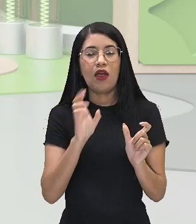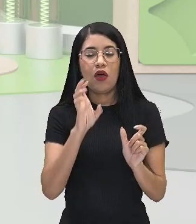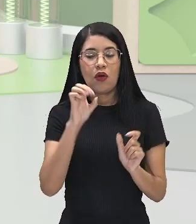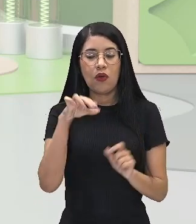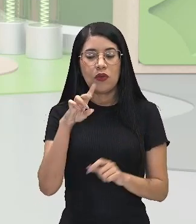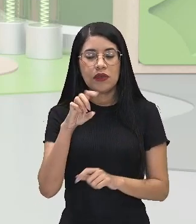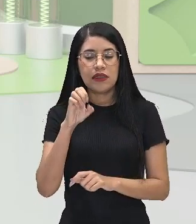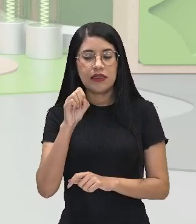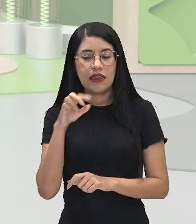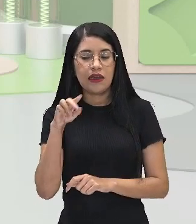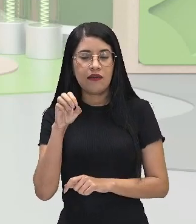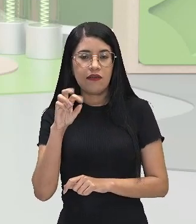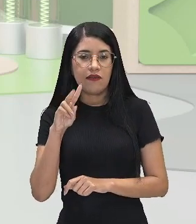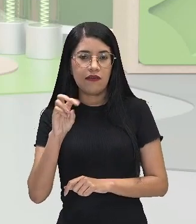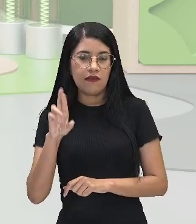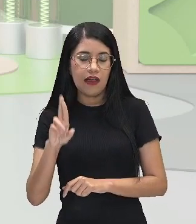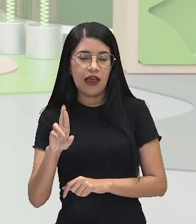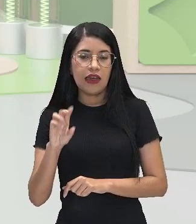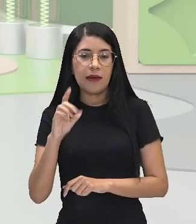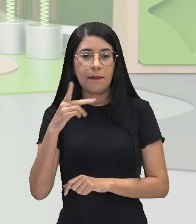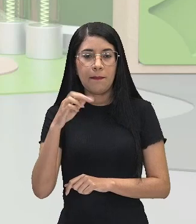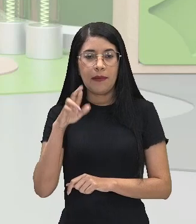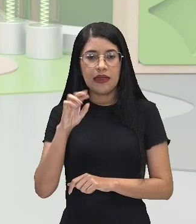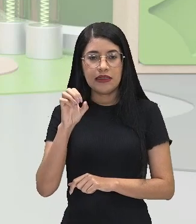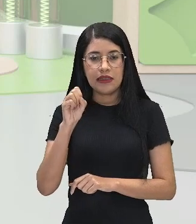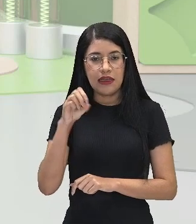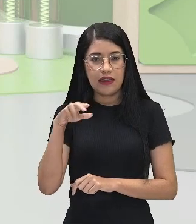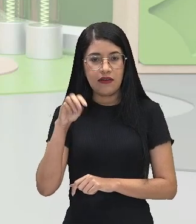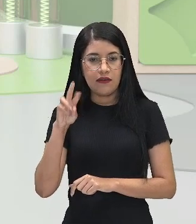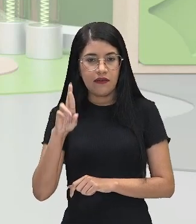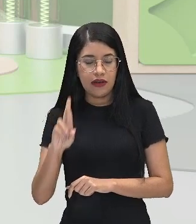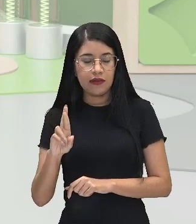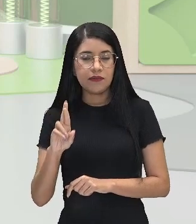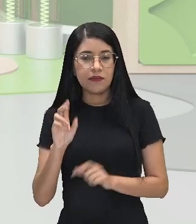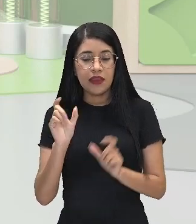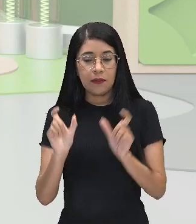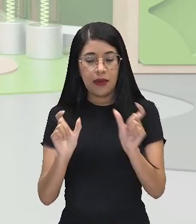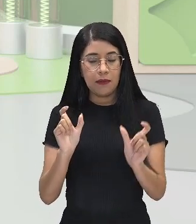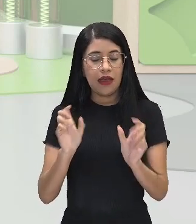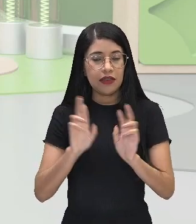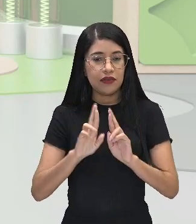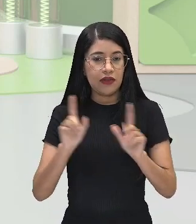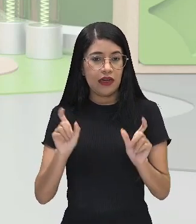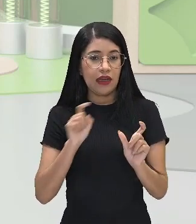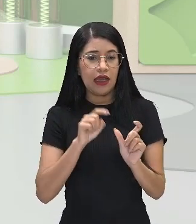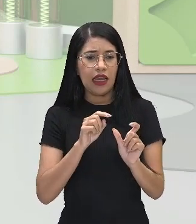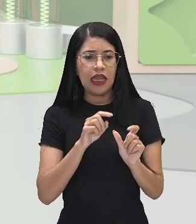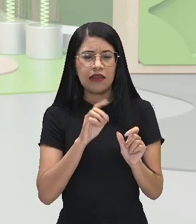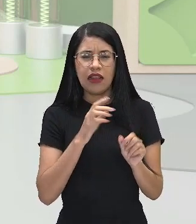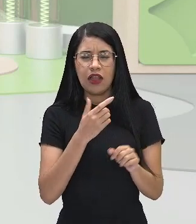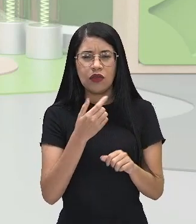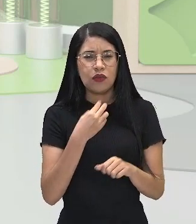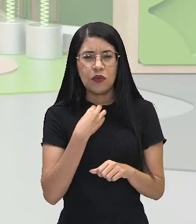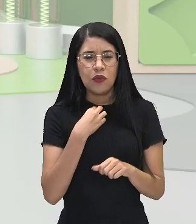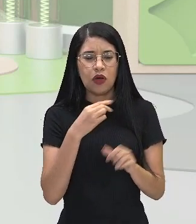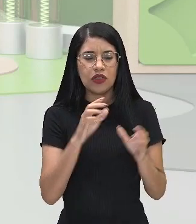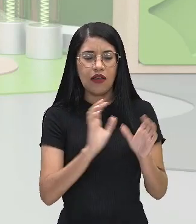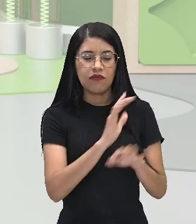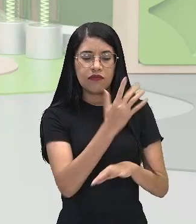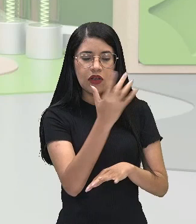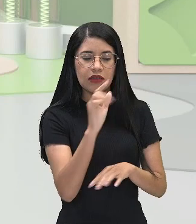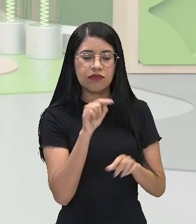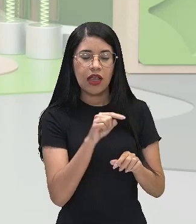termos, preservação e conservação. A preservação é não tocar, deixar a floresta